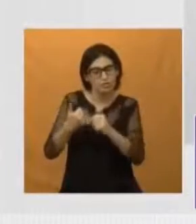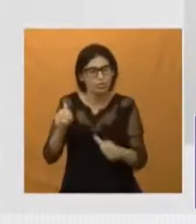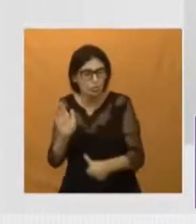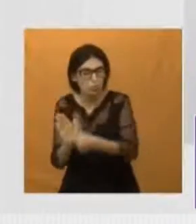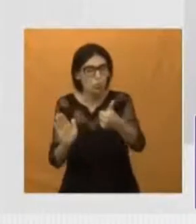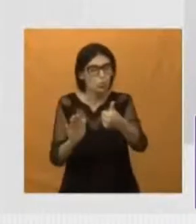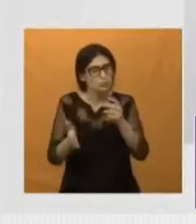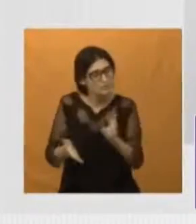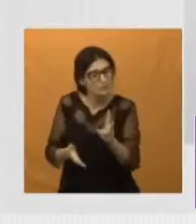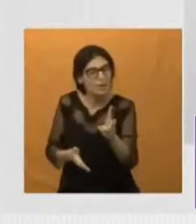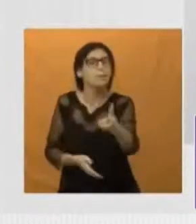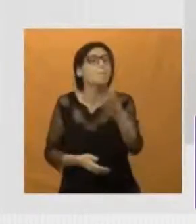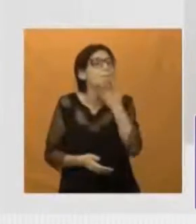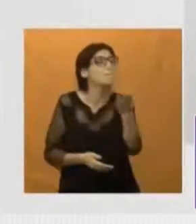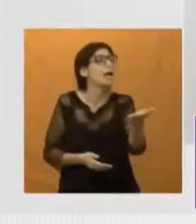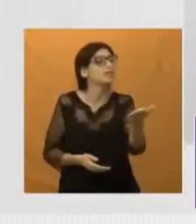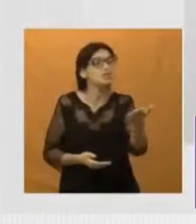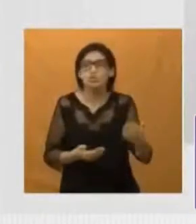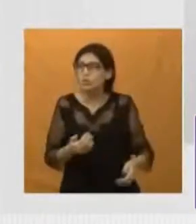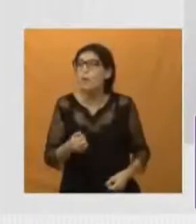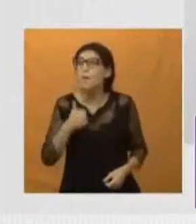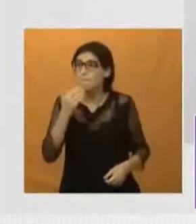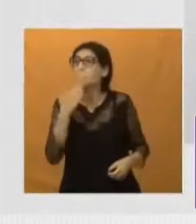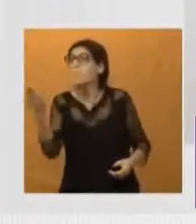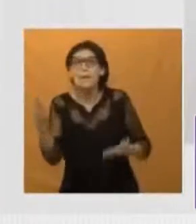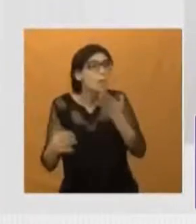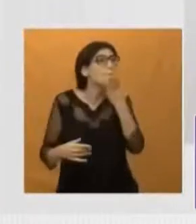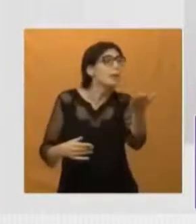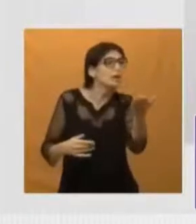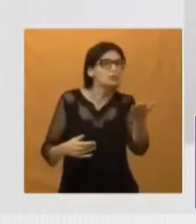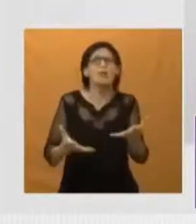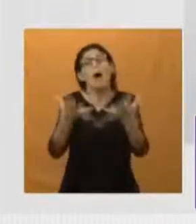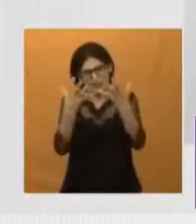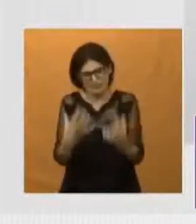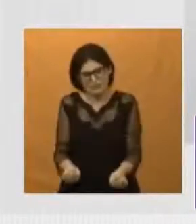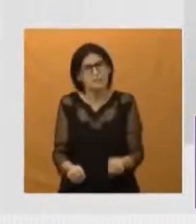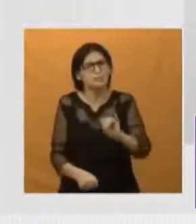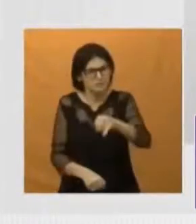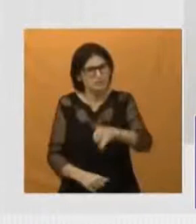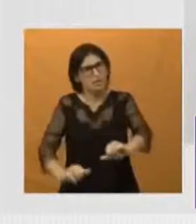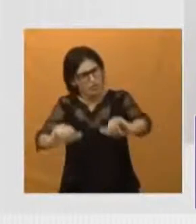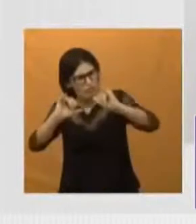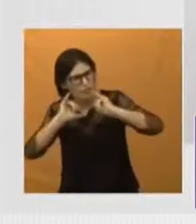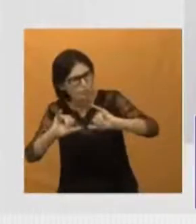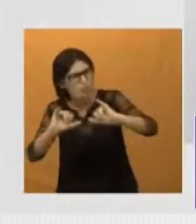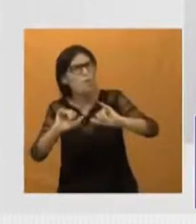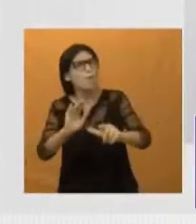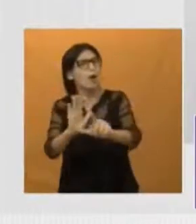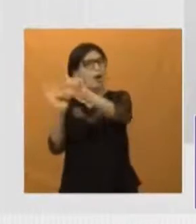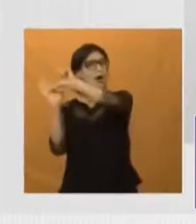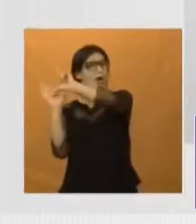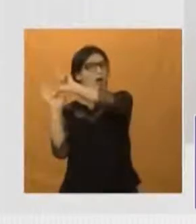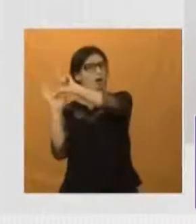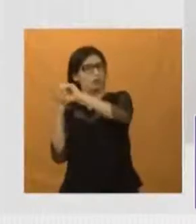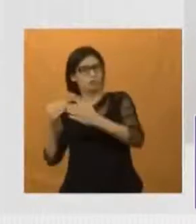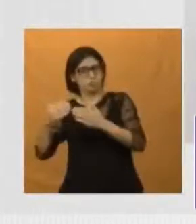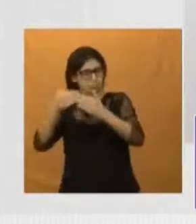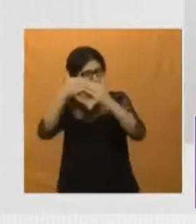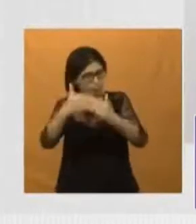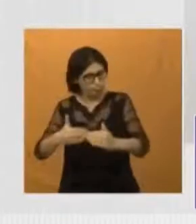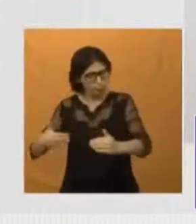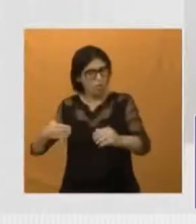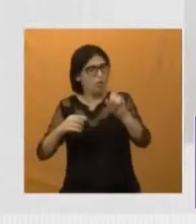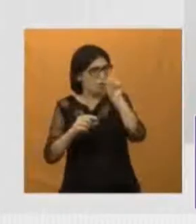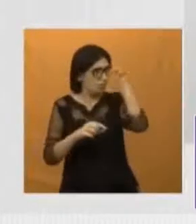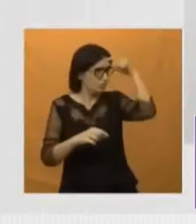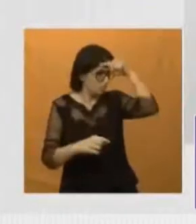solicitadas previamente, né? Que é importante de se informar a gestante lá na UBS da possibilidade de se ter